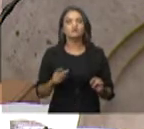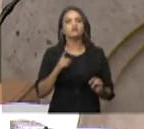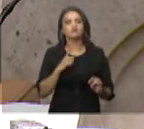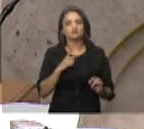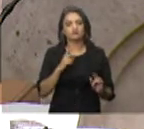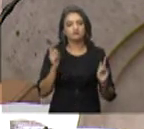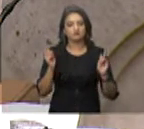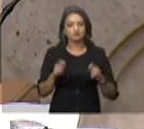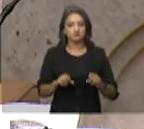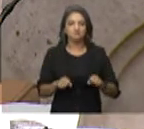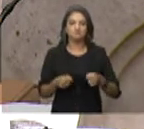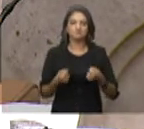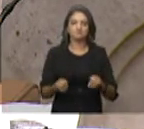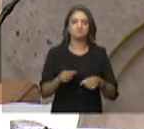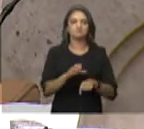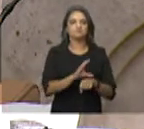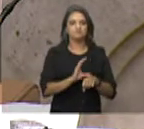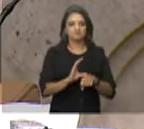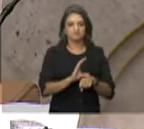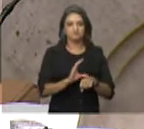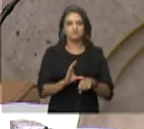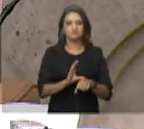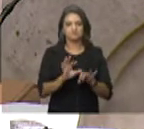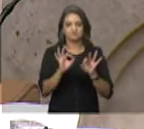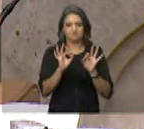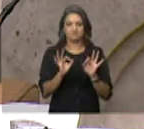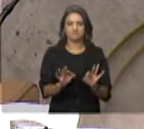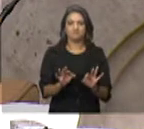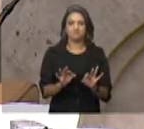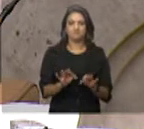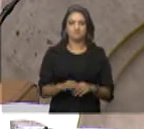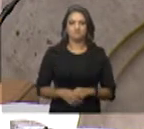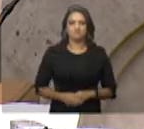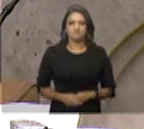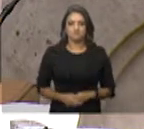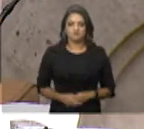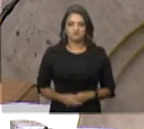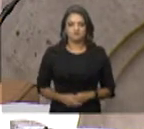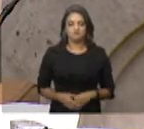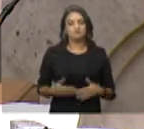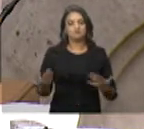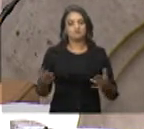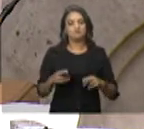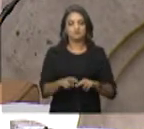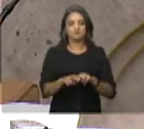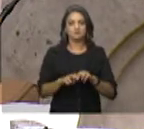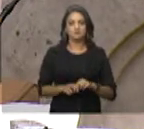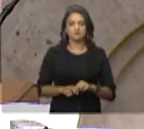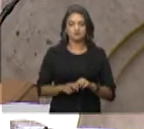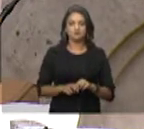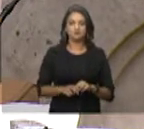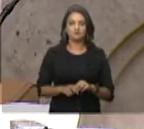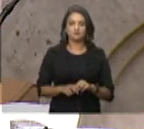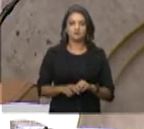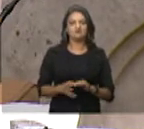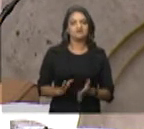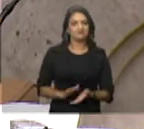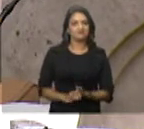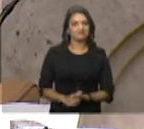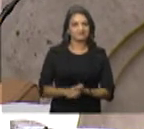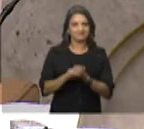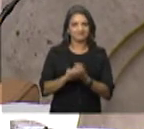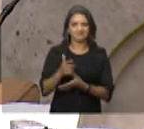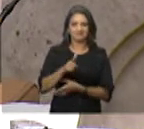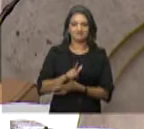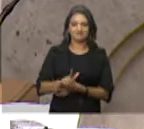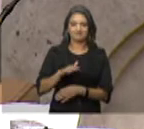ao conteúdo normativo da nossa Constituição Por isso renovando os meus cumprimentos